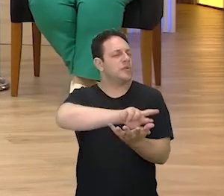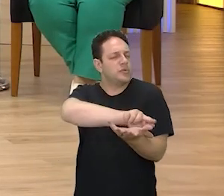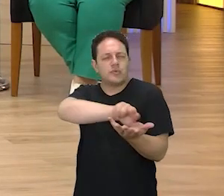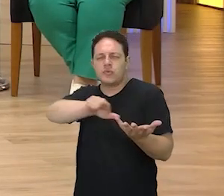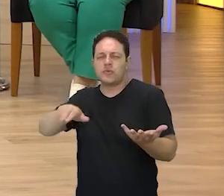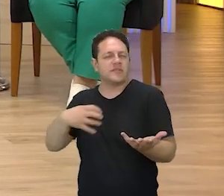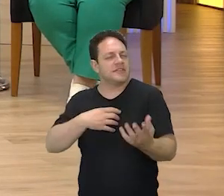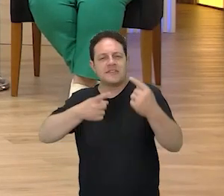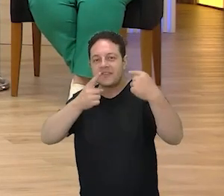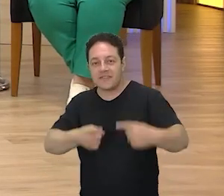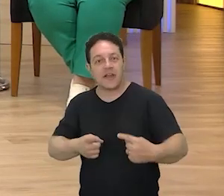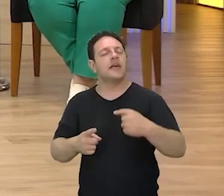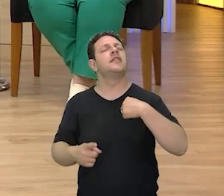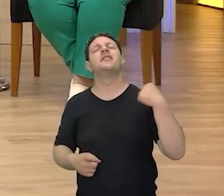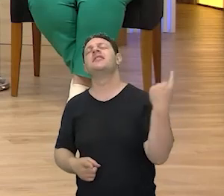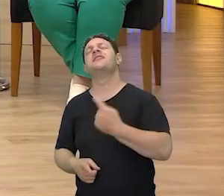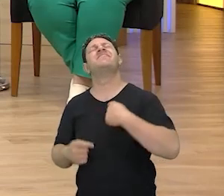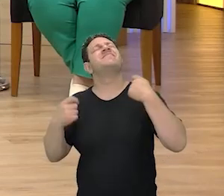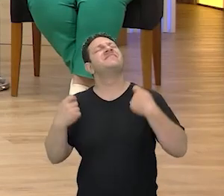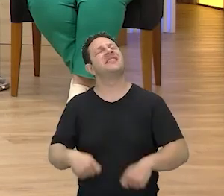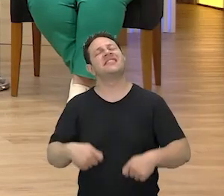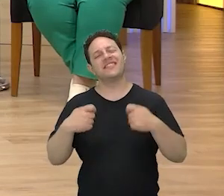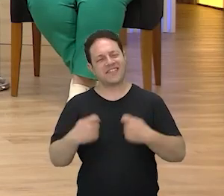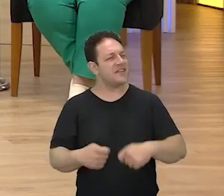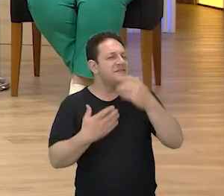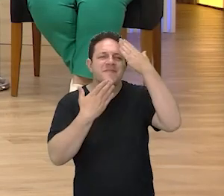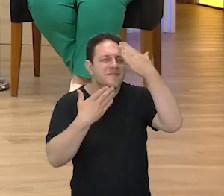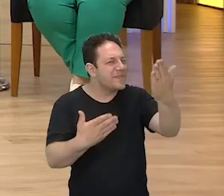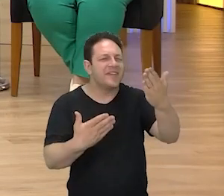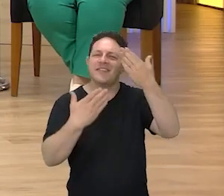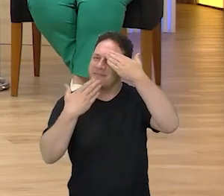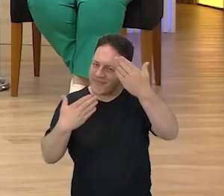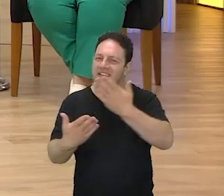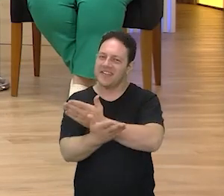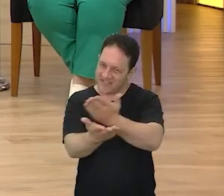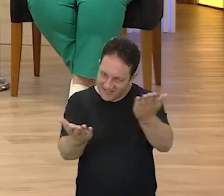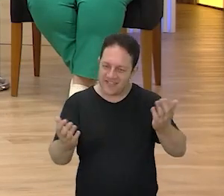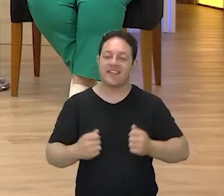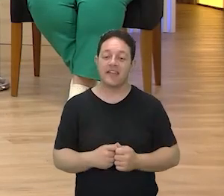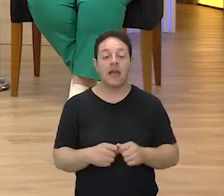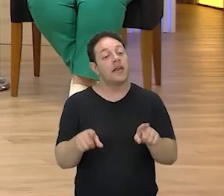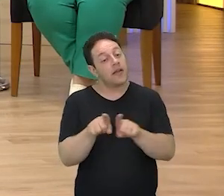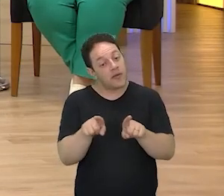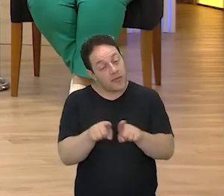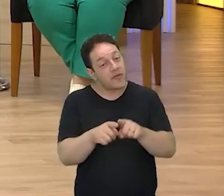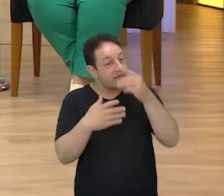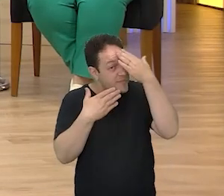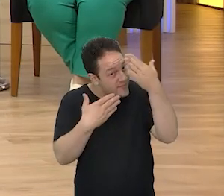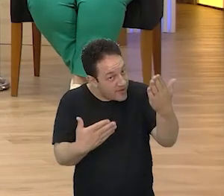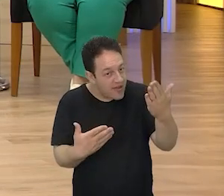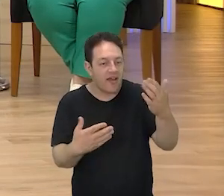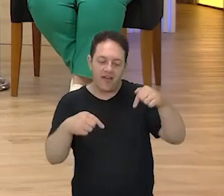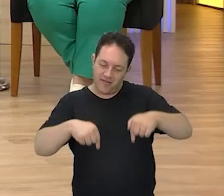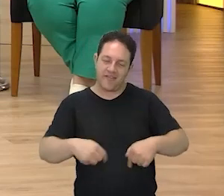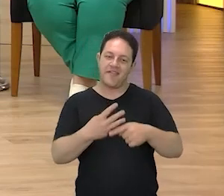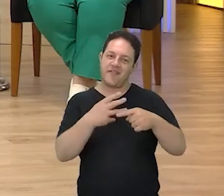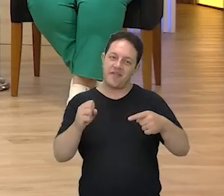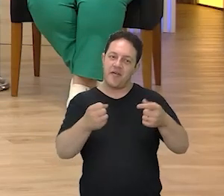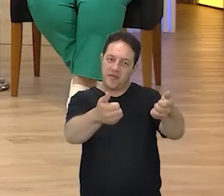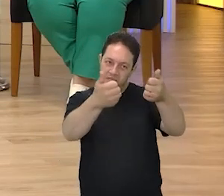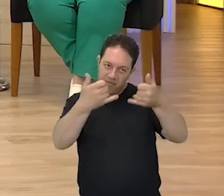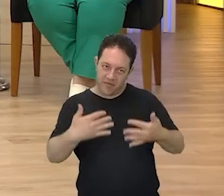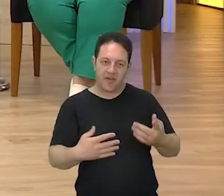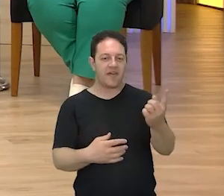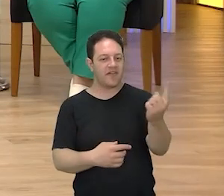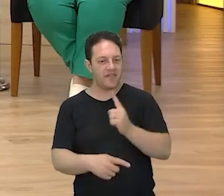desafios, e estamos precisando muito disso. Muito obrigado a todos, e gostaria de agradecer, em nome da EFAP,